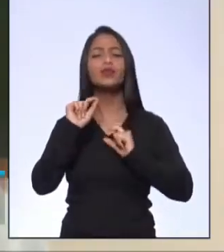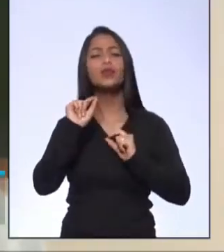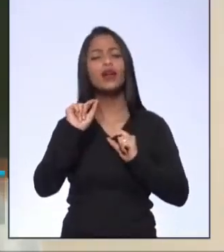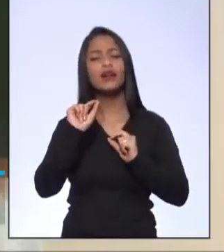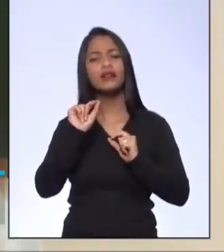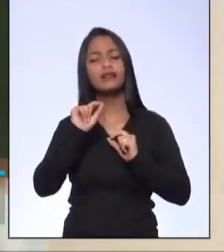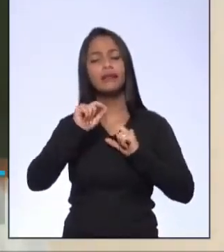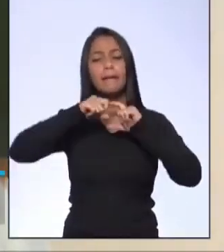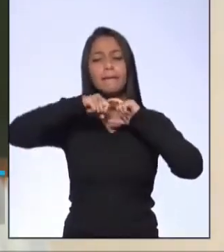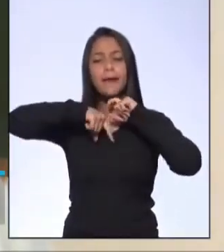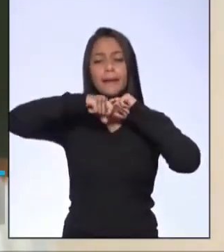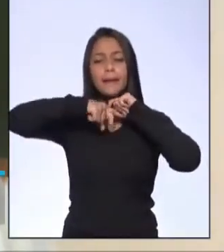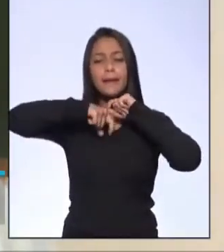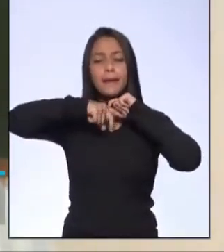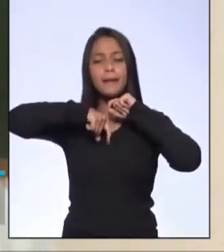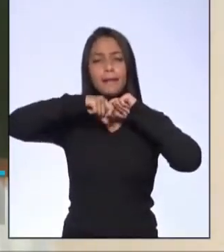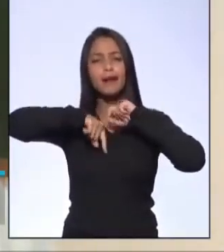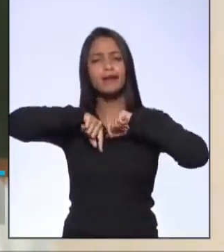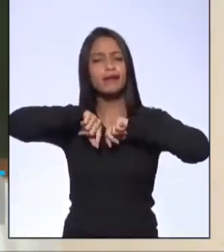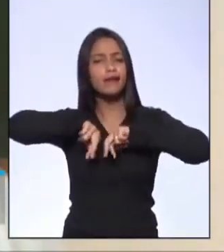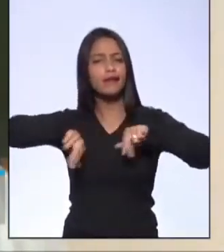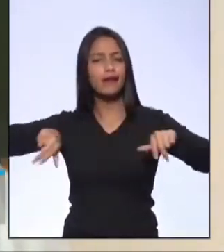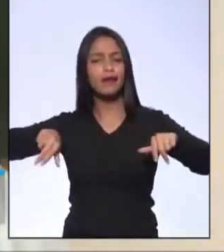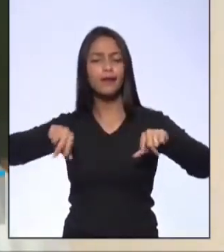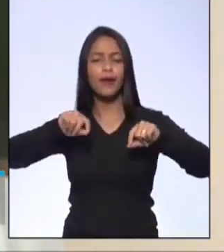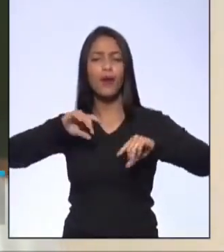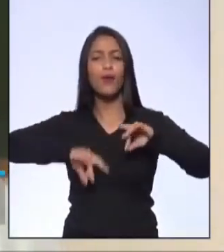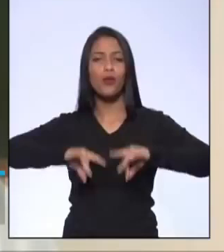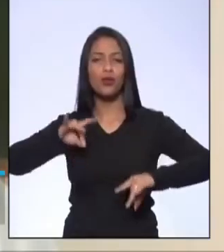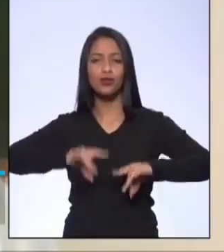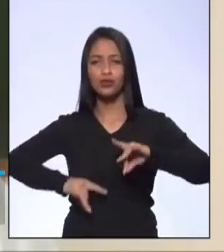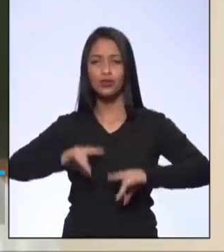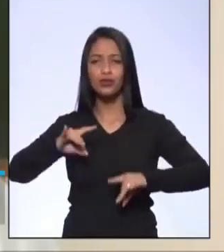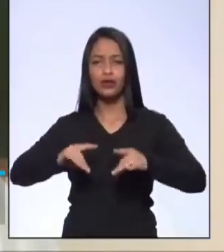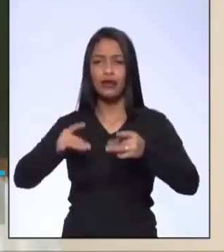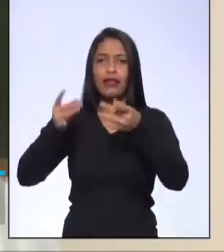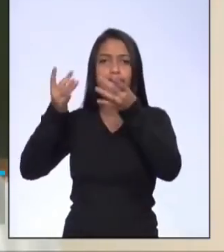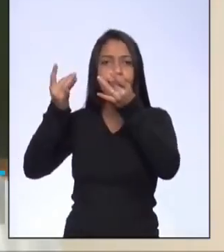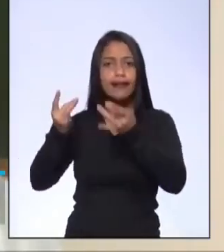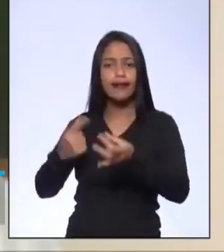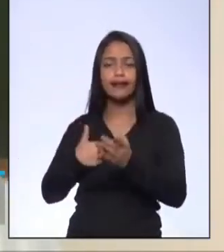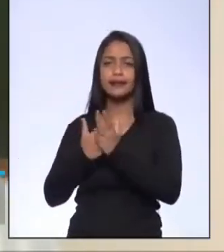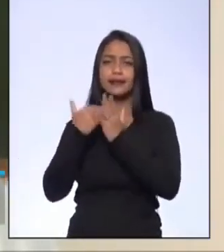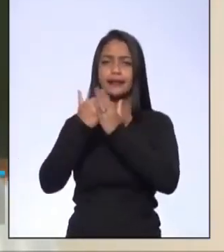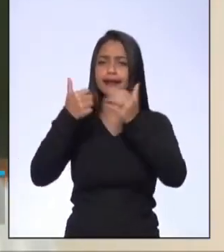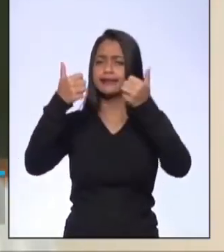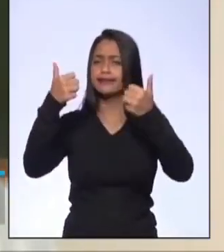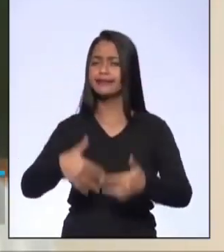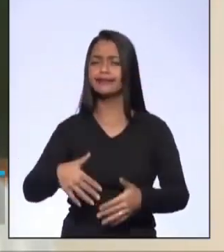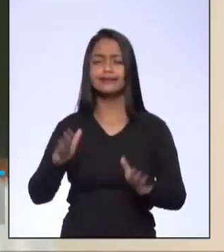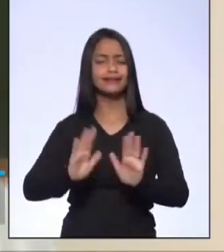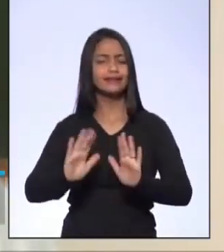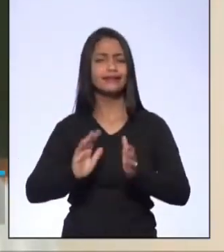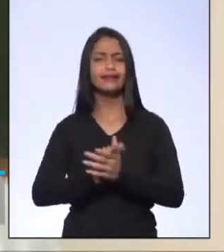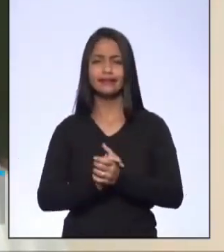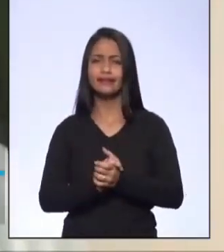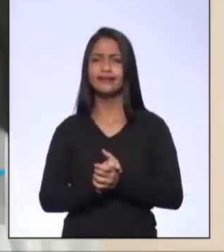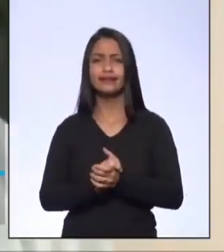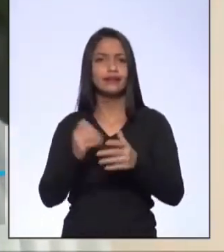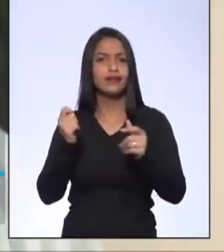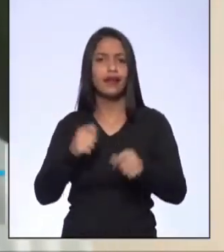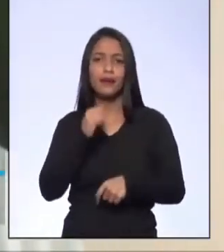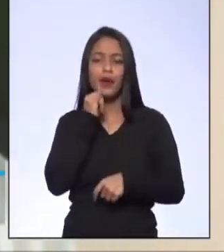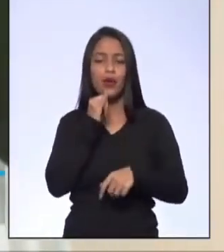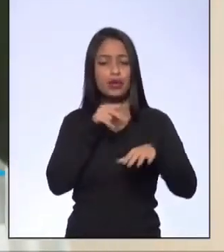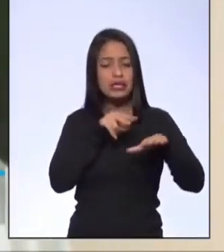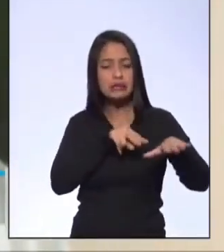liberar hormônios, né? Eu não vou falar, assim, detalhes dos hormônios agora, até porque, gente, vocês vão ver que dá para ter uma semana de aula só